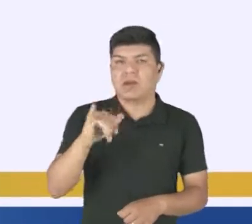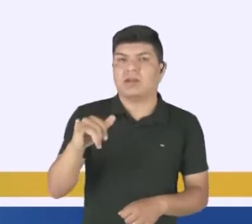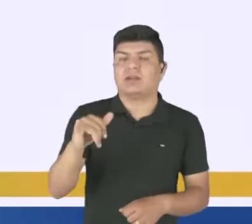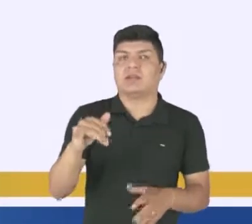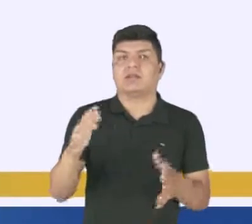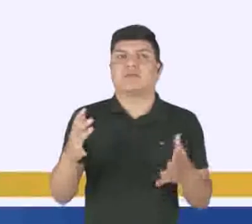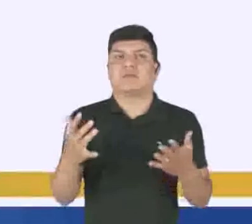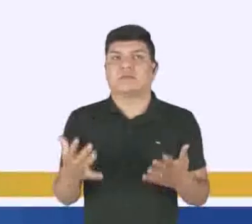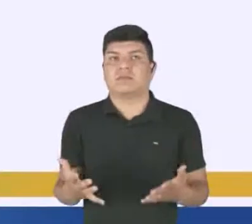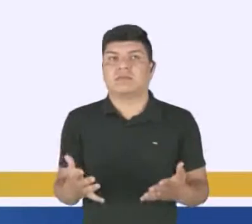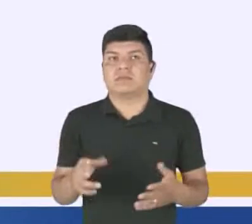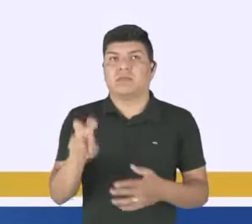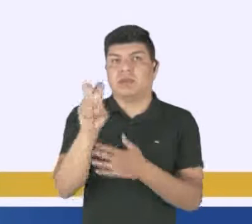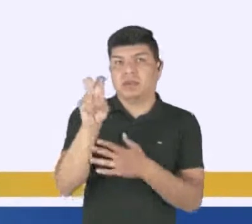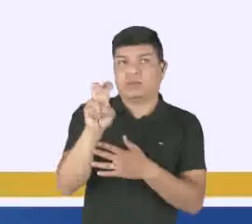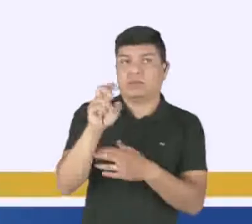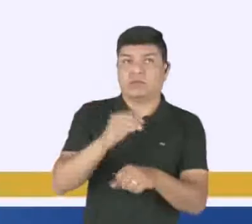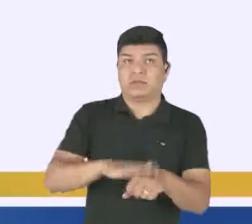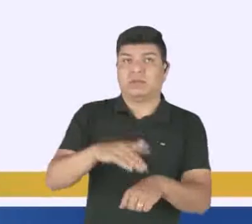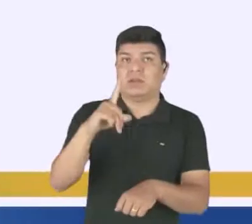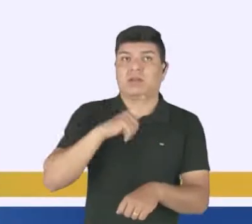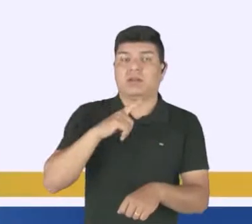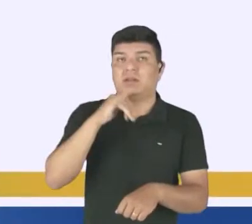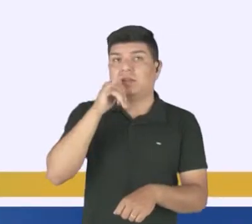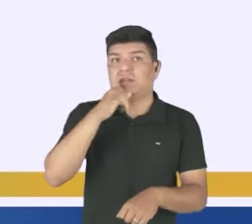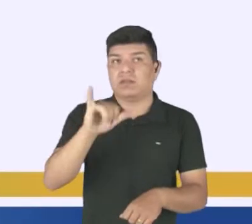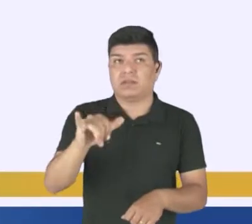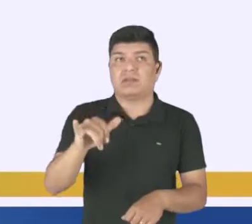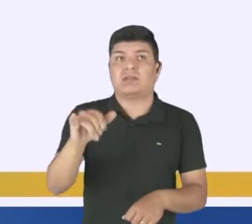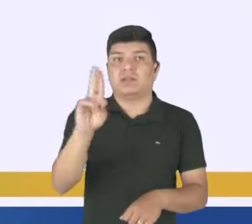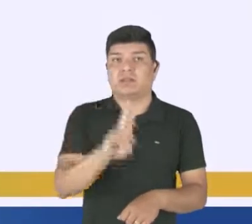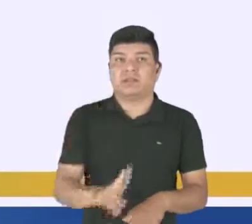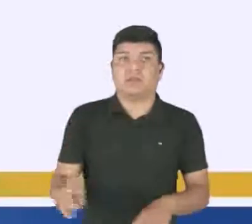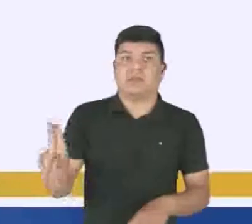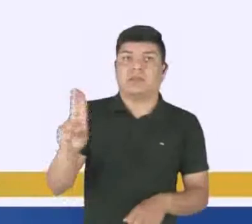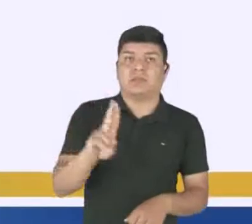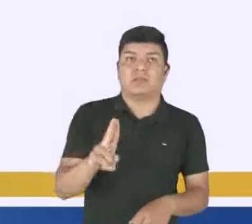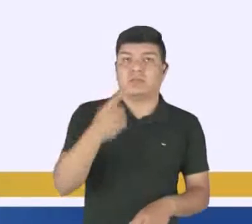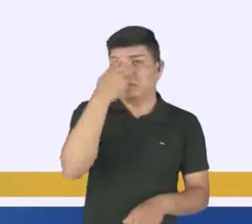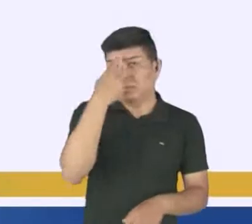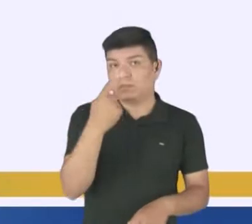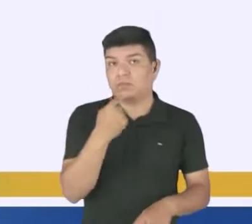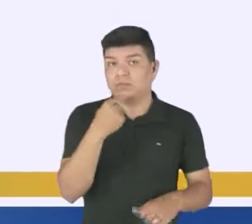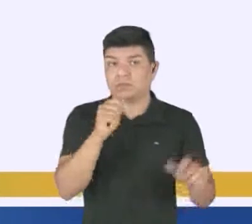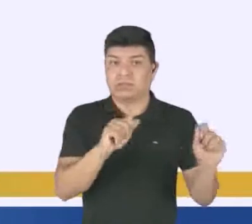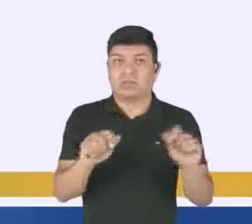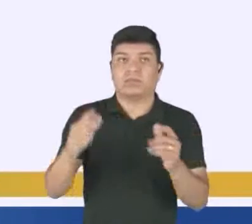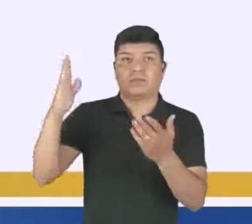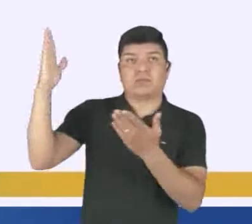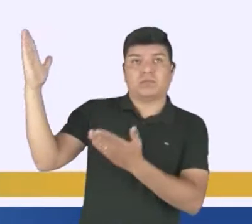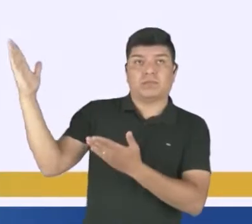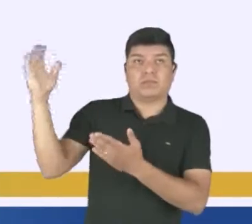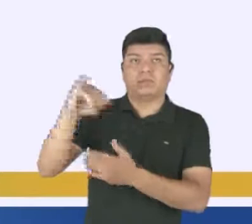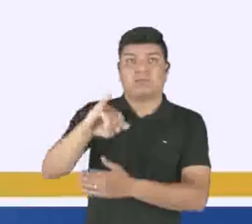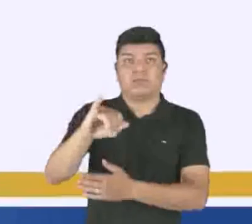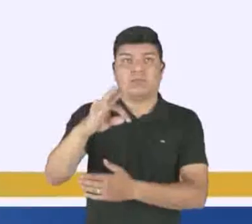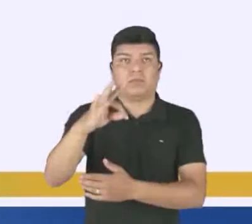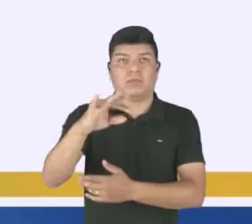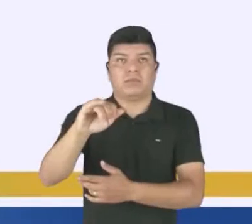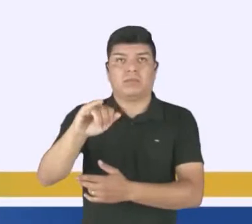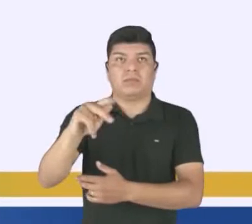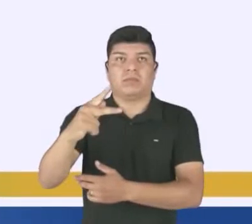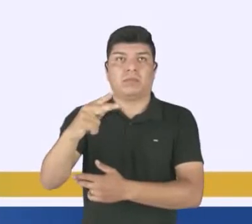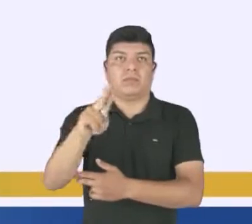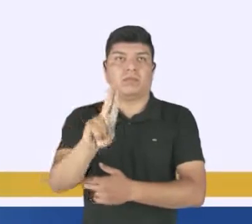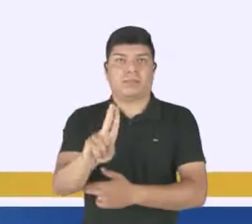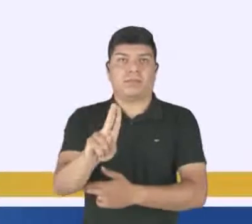água. As 5 que geram mais energia são, que usam esse potencial da água. Usina hidrelétrica de